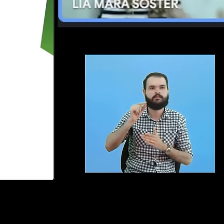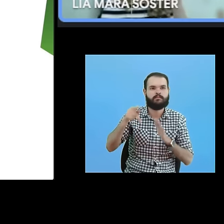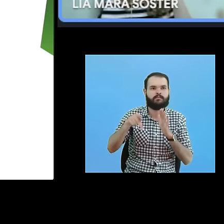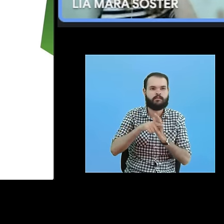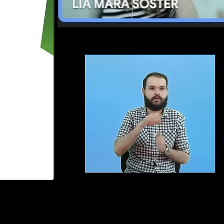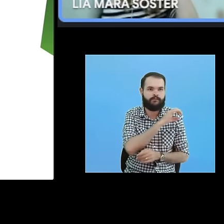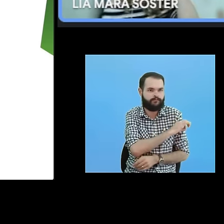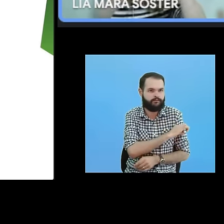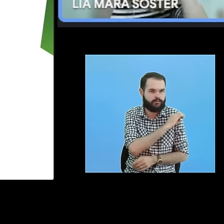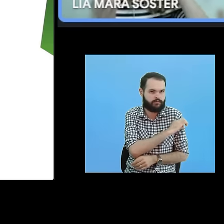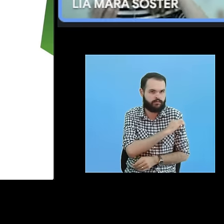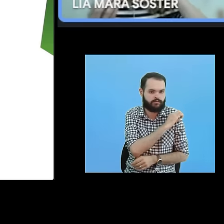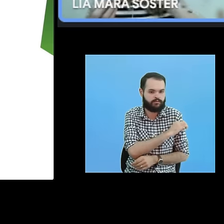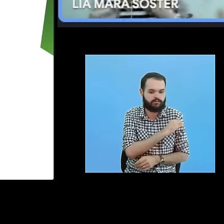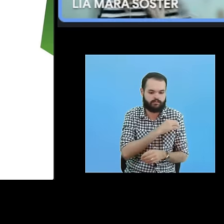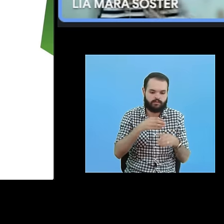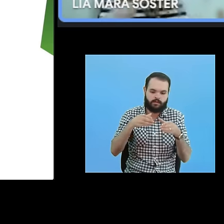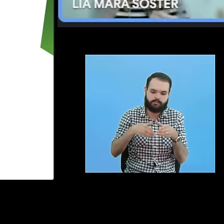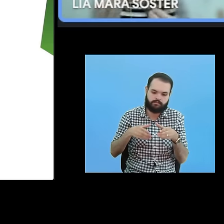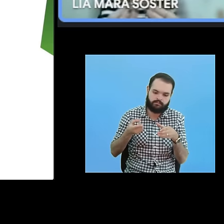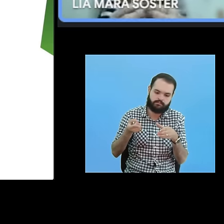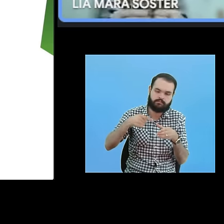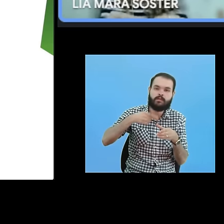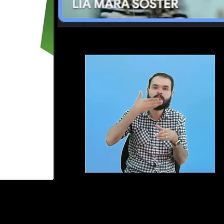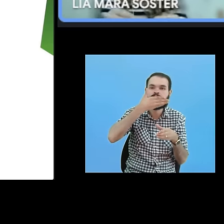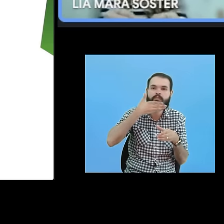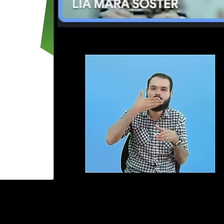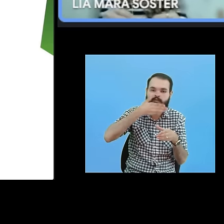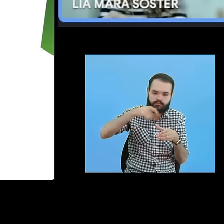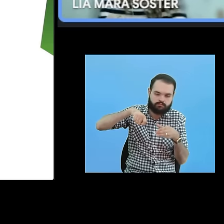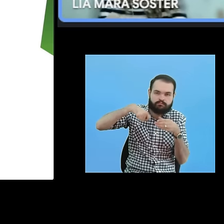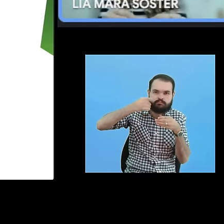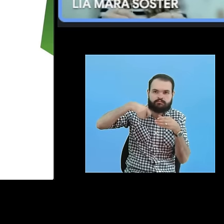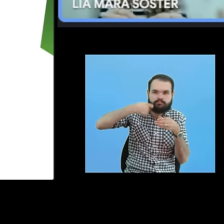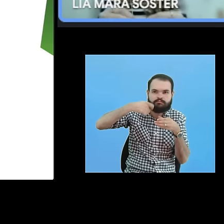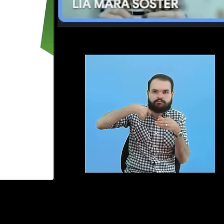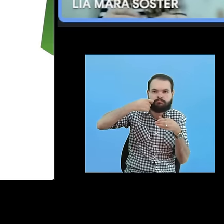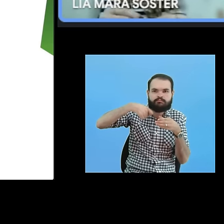com o intuito de refinar, de intensificar